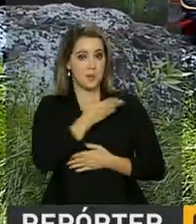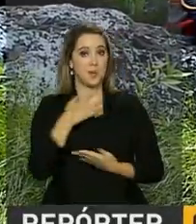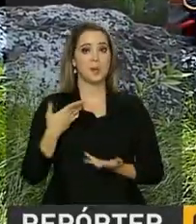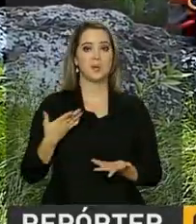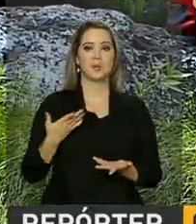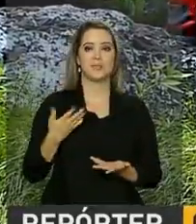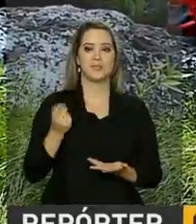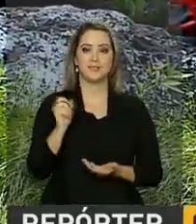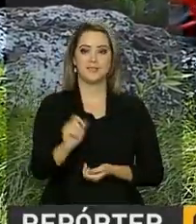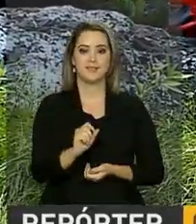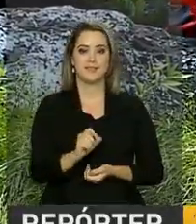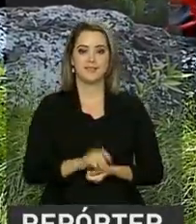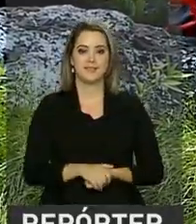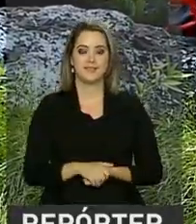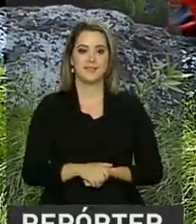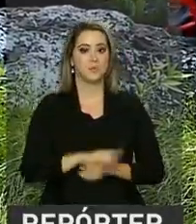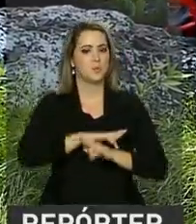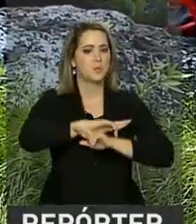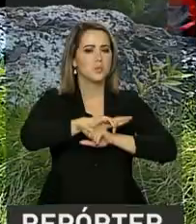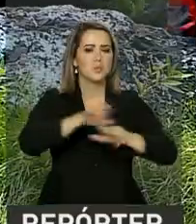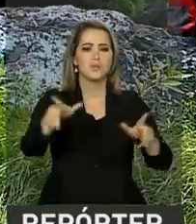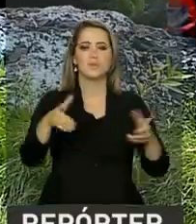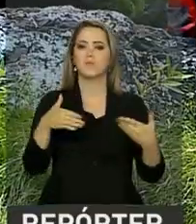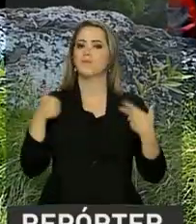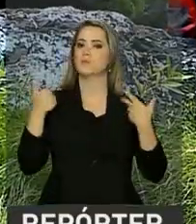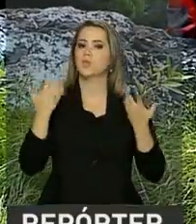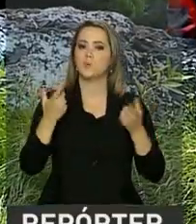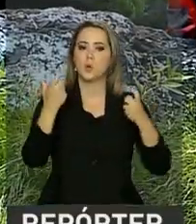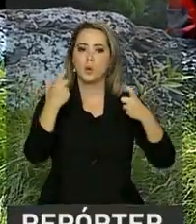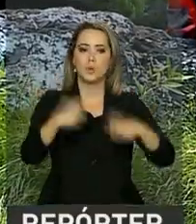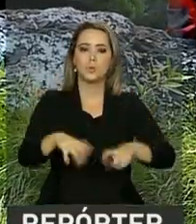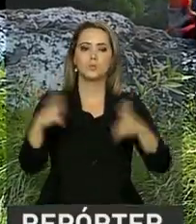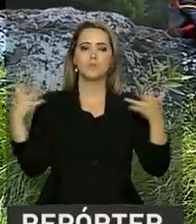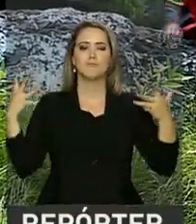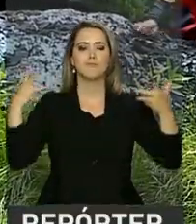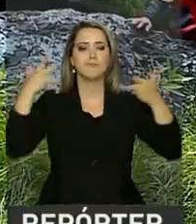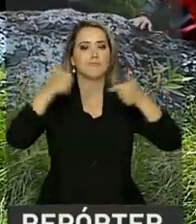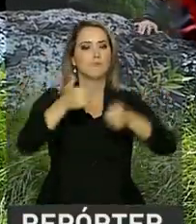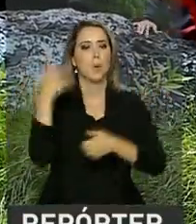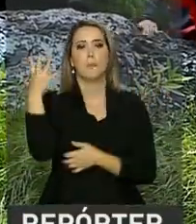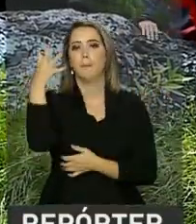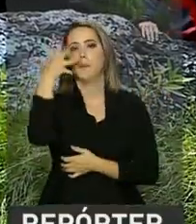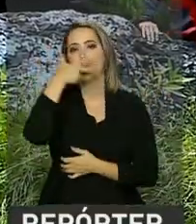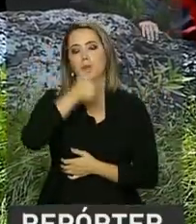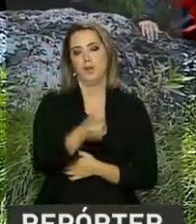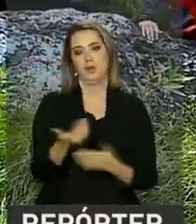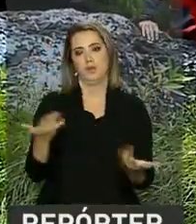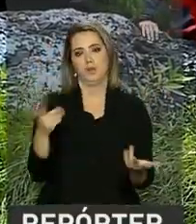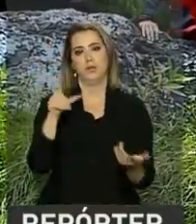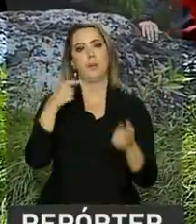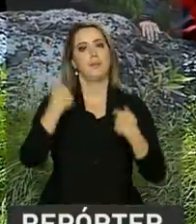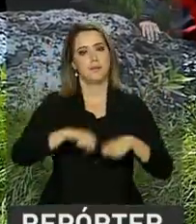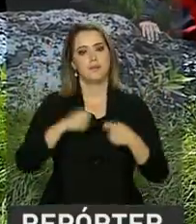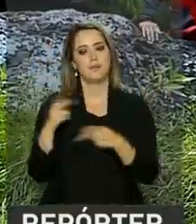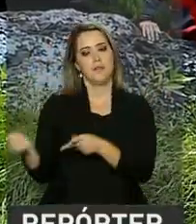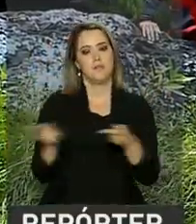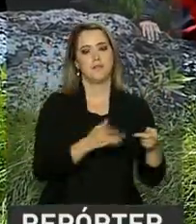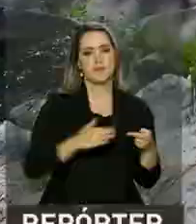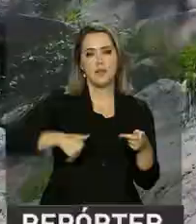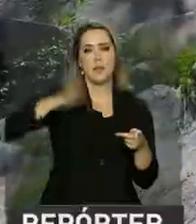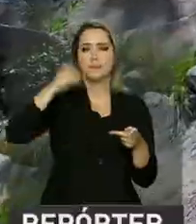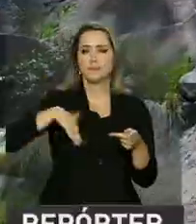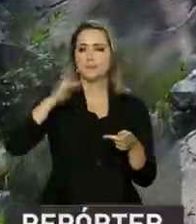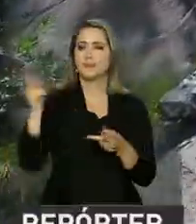amigos. Enfim, é um lugar que muito bonito, que merece ser visitado mais de uma